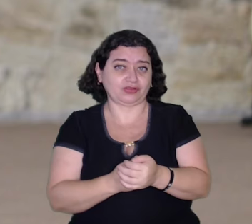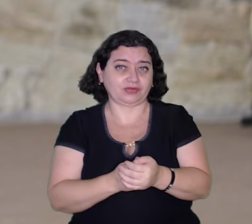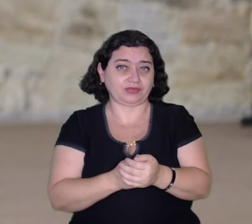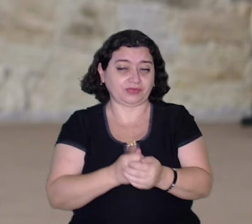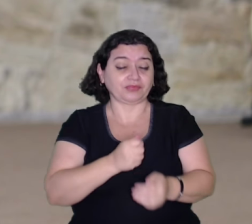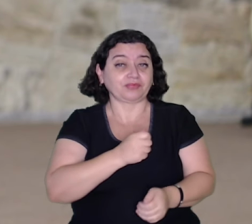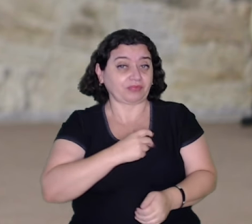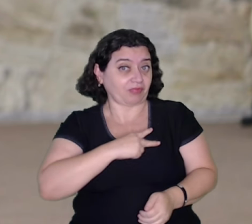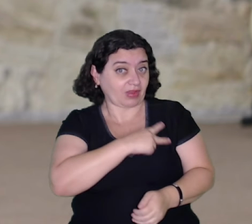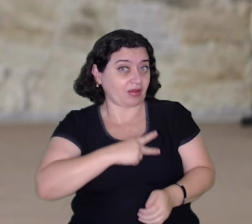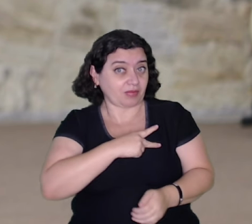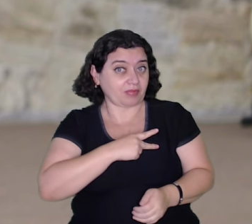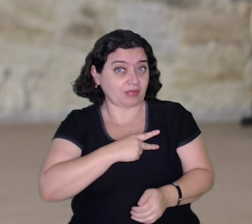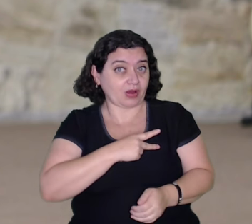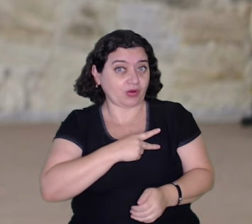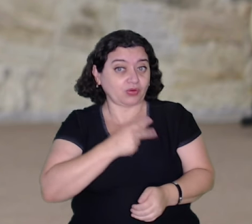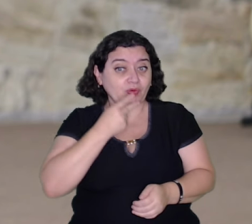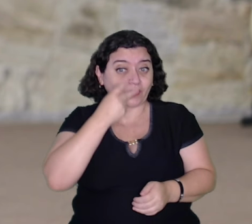Paulo,